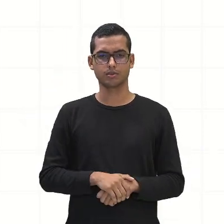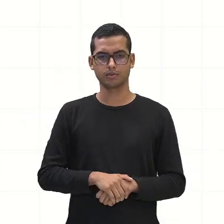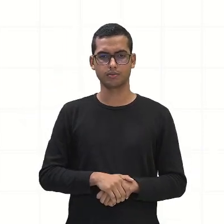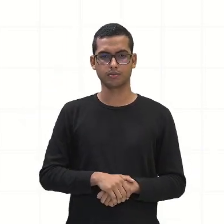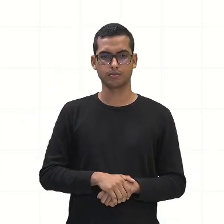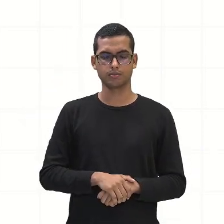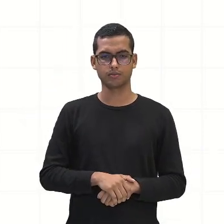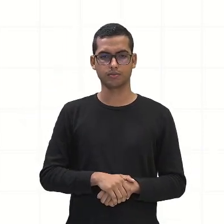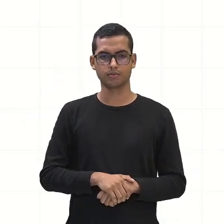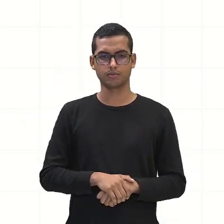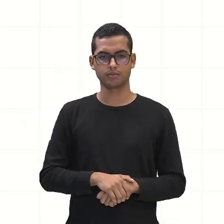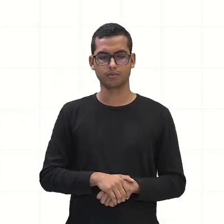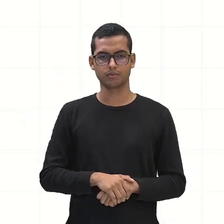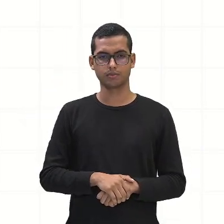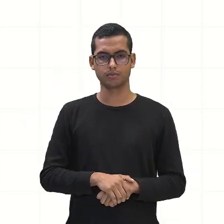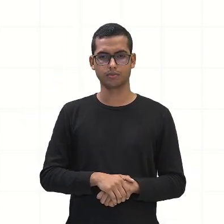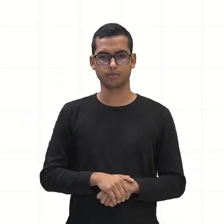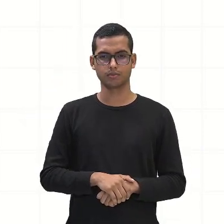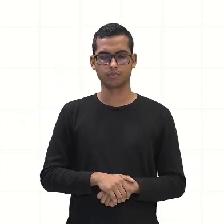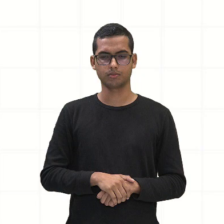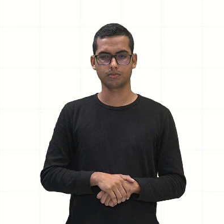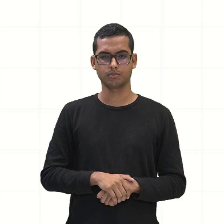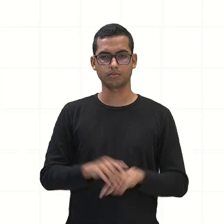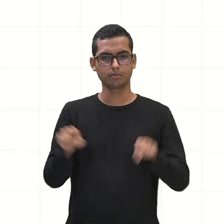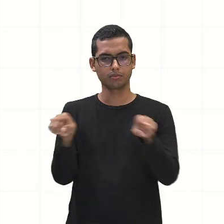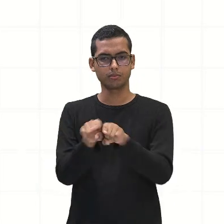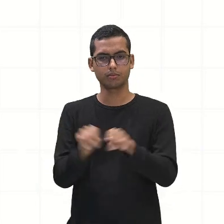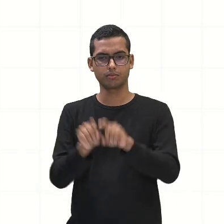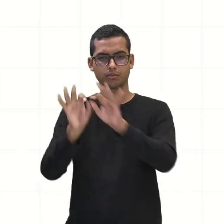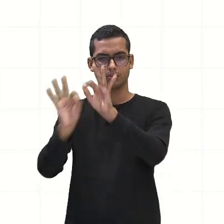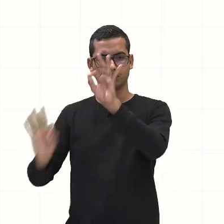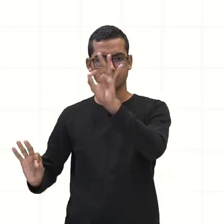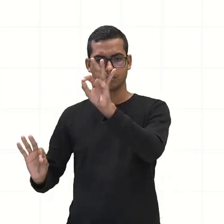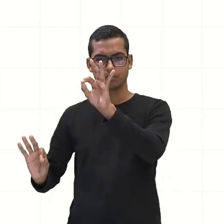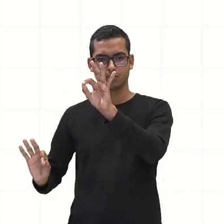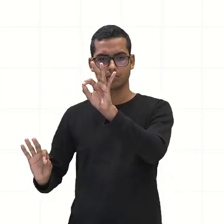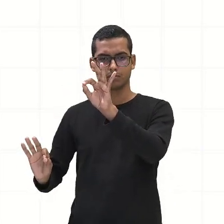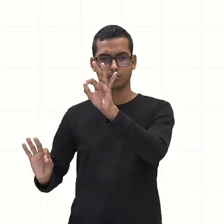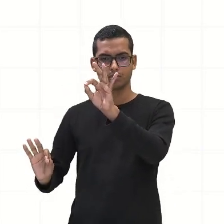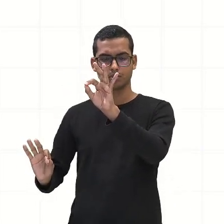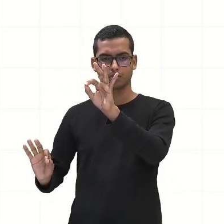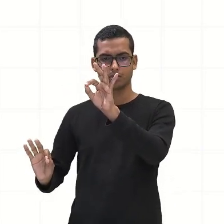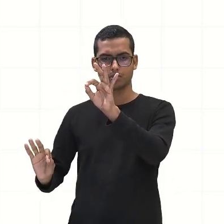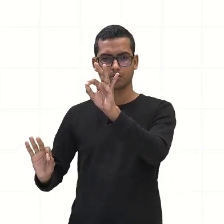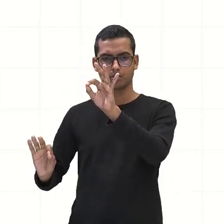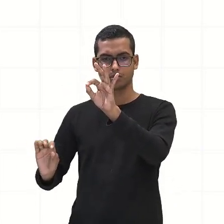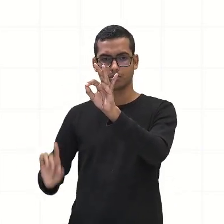EDF, beleza? Quanto o triângulo BDC são